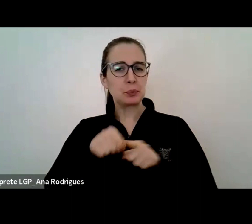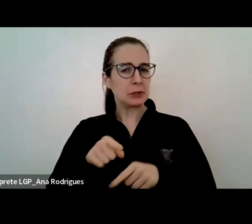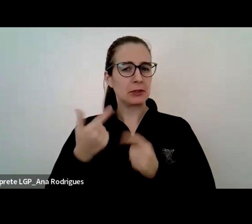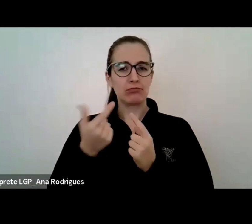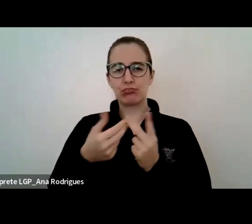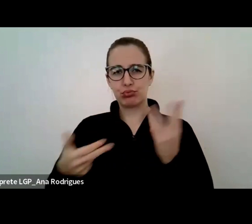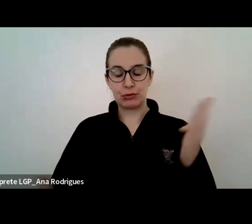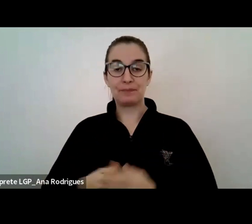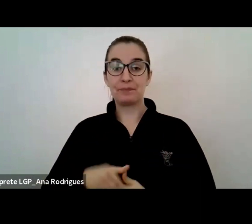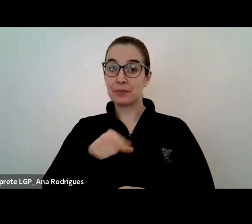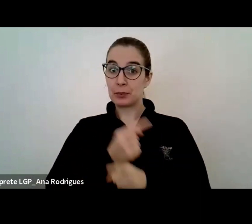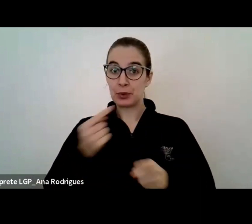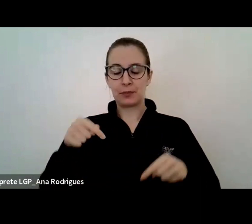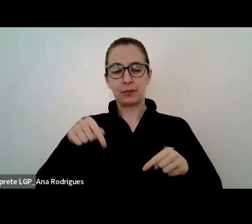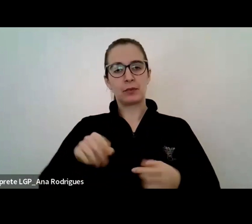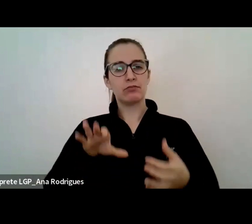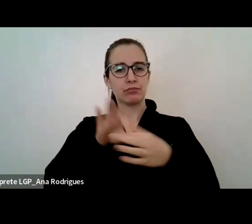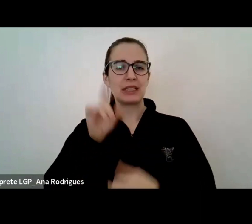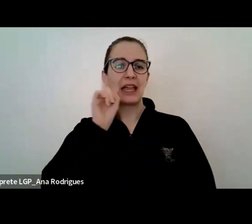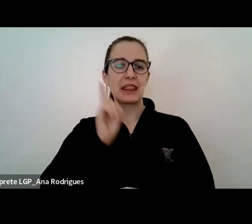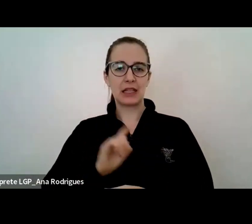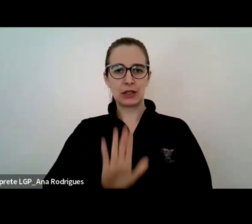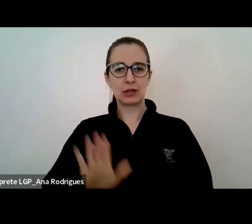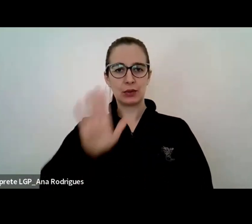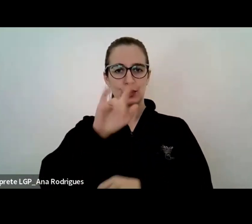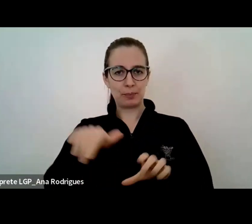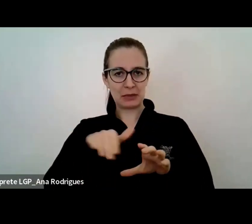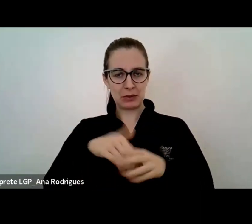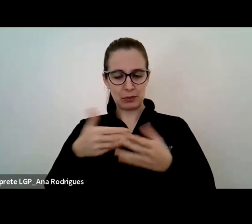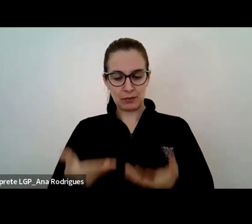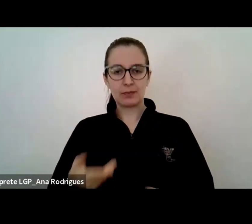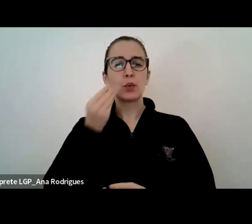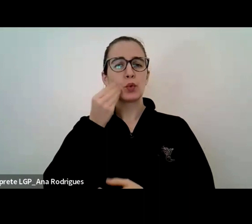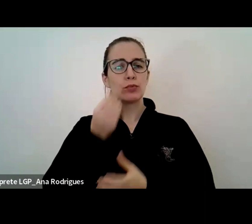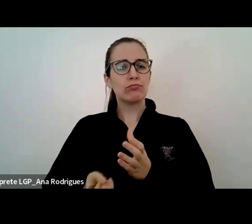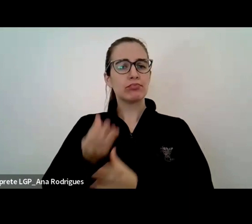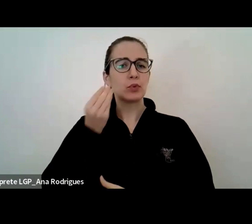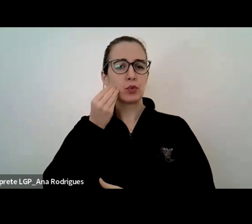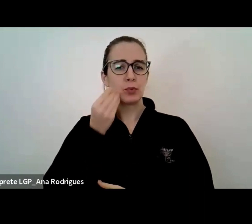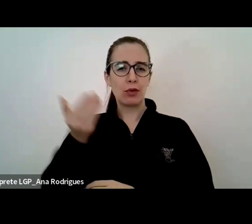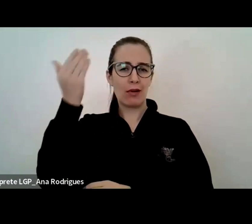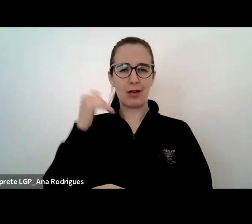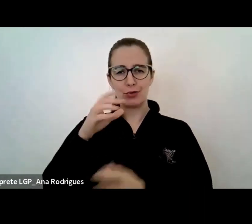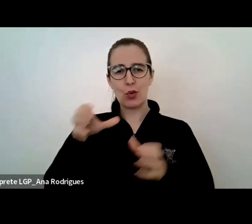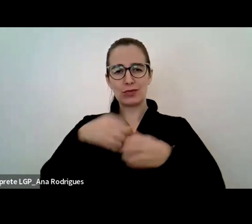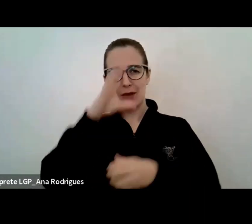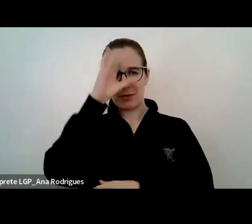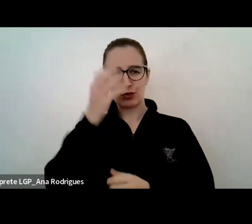da comemoração do Dia Nacional da Participação, efeméride instituída pela Resolução do Conselho de Ministros